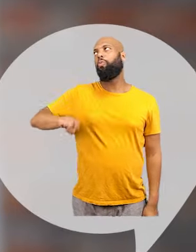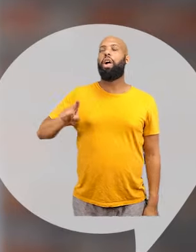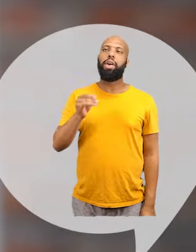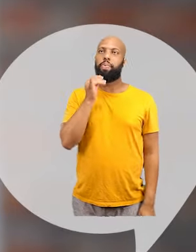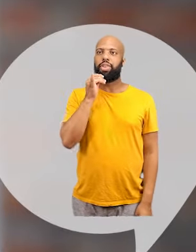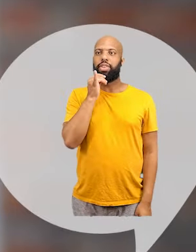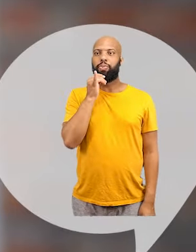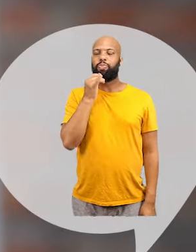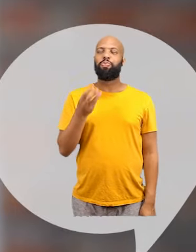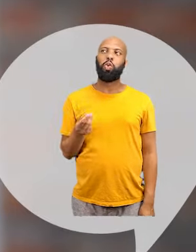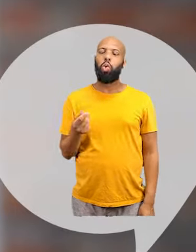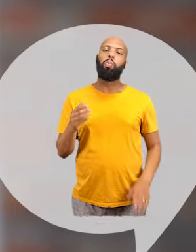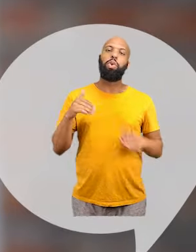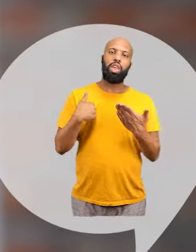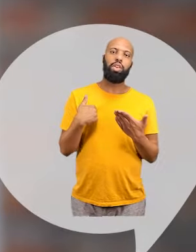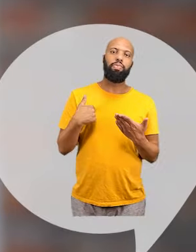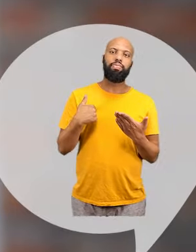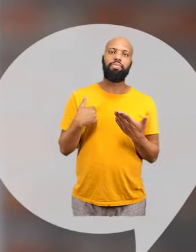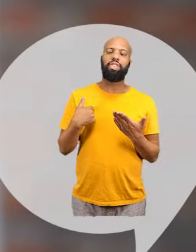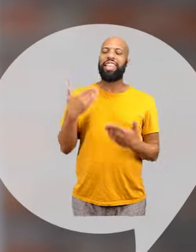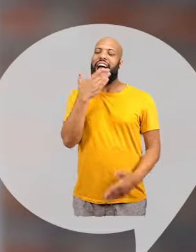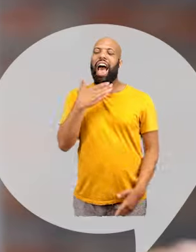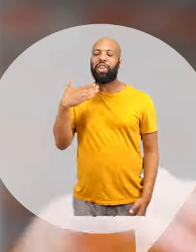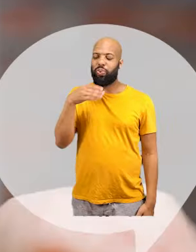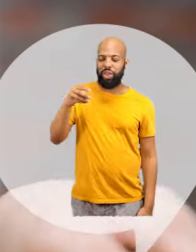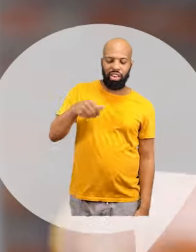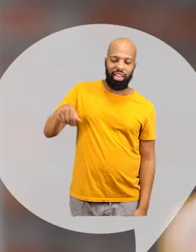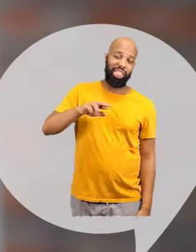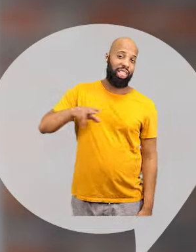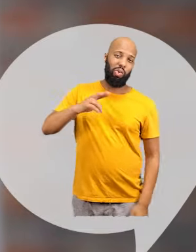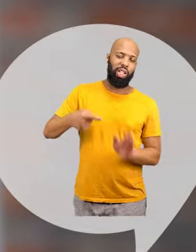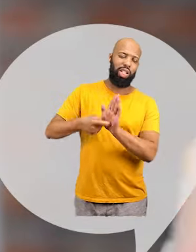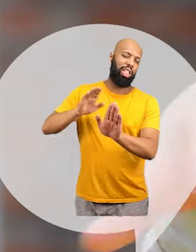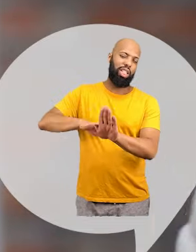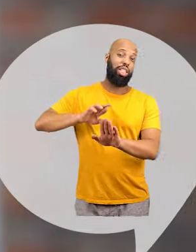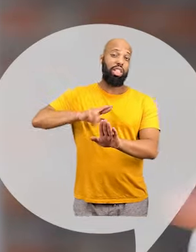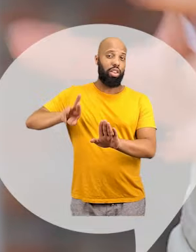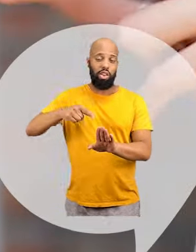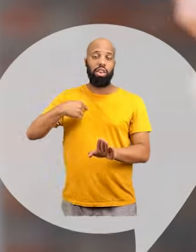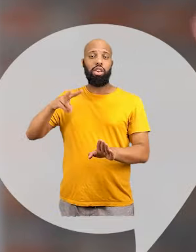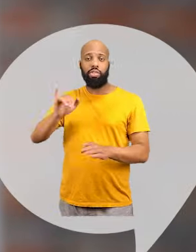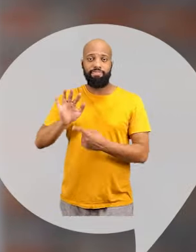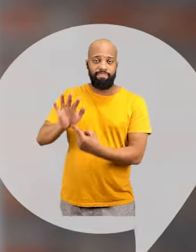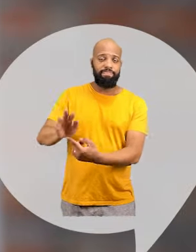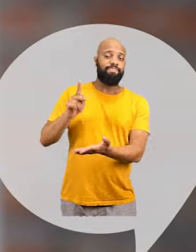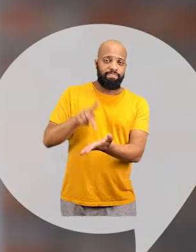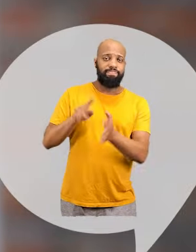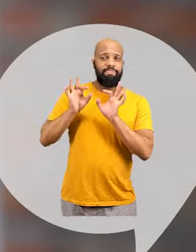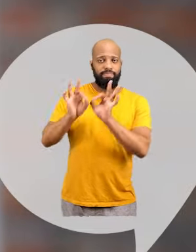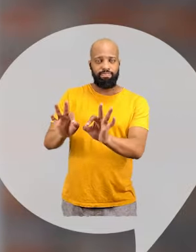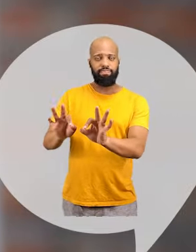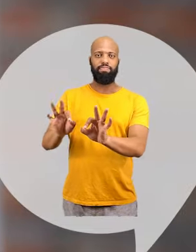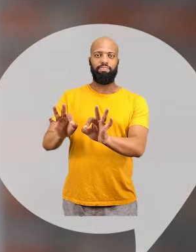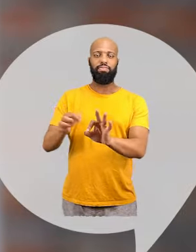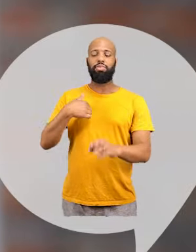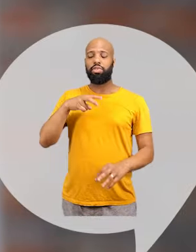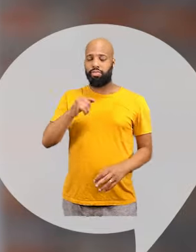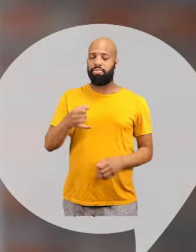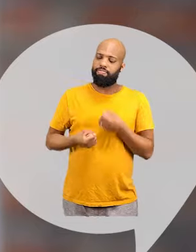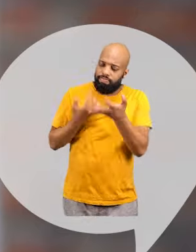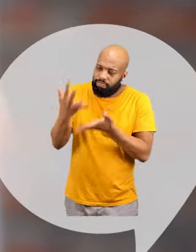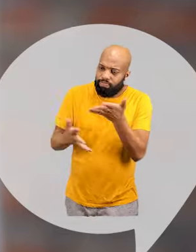enxugar eu não vou colocar uma camadinha de açúcar aqui em cima eu não vou fazer uma metáfora muito grande um negócio muito conceitual não para mim eu gosto de cantar